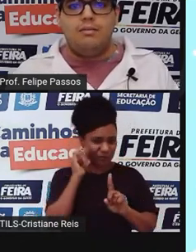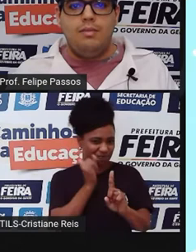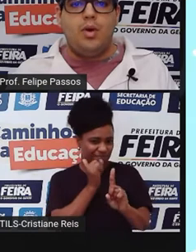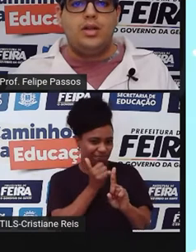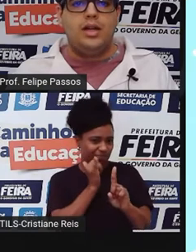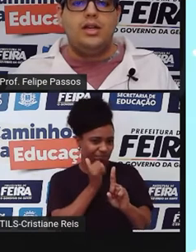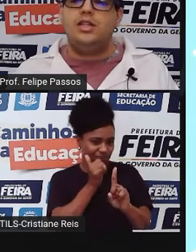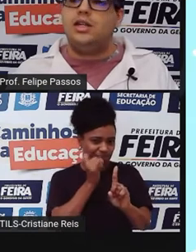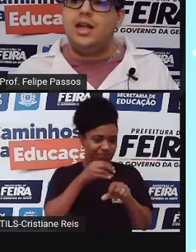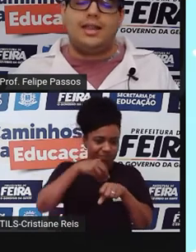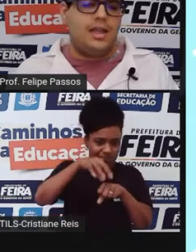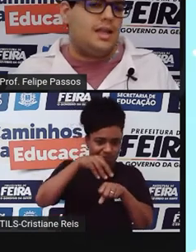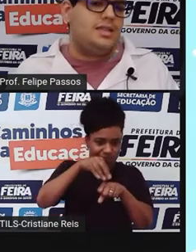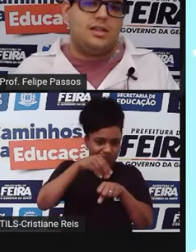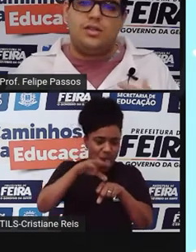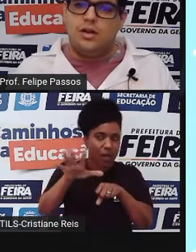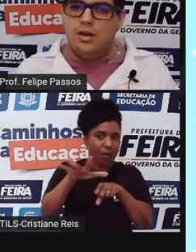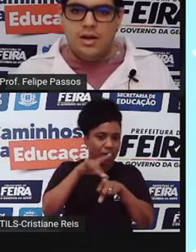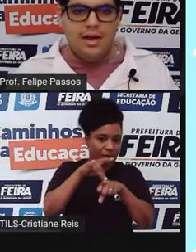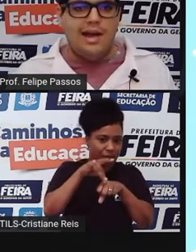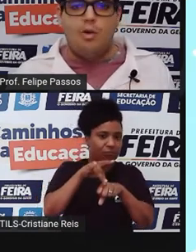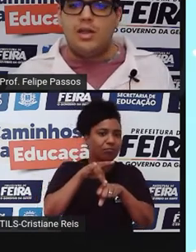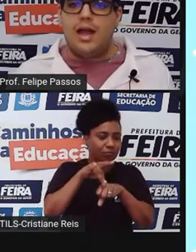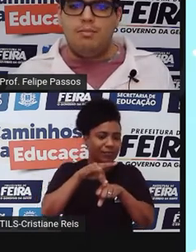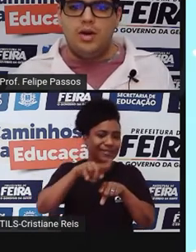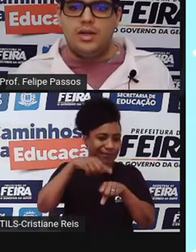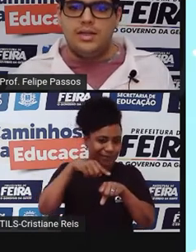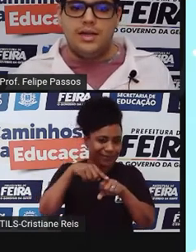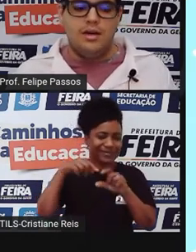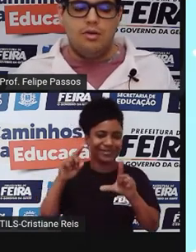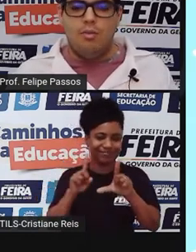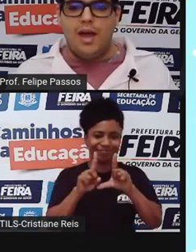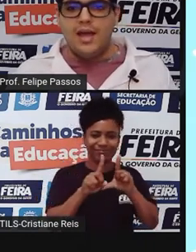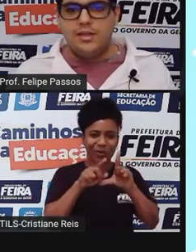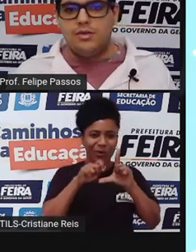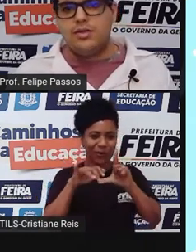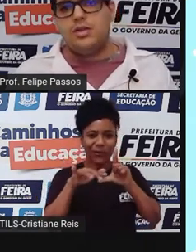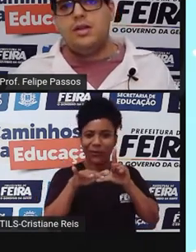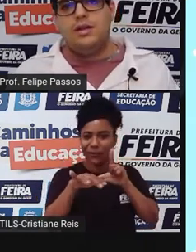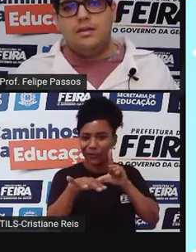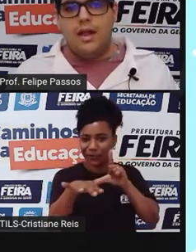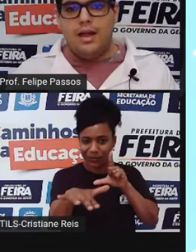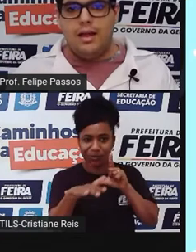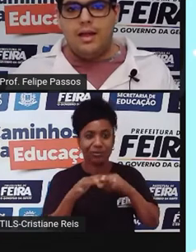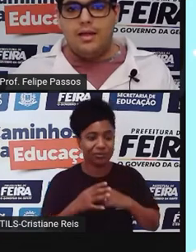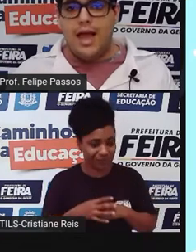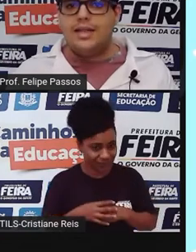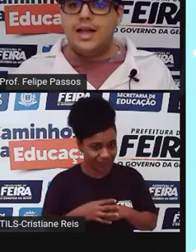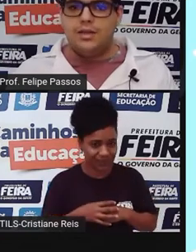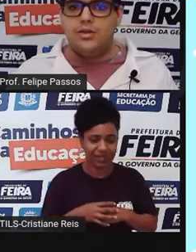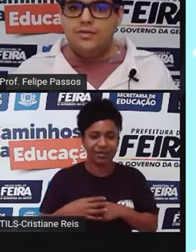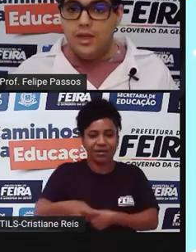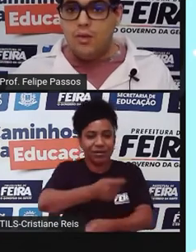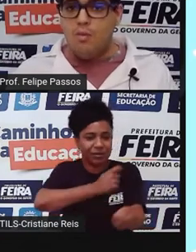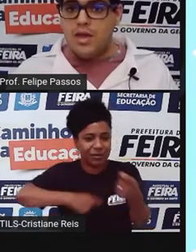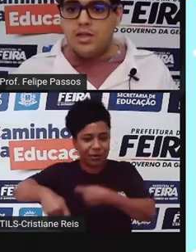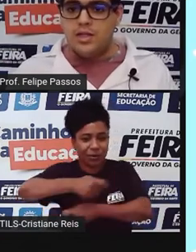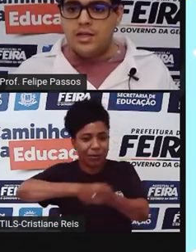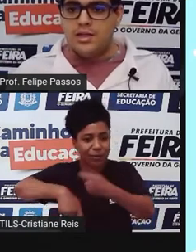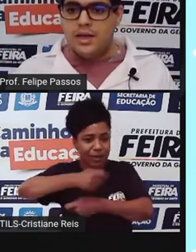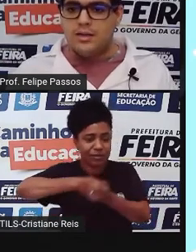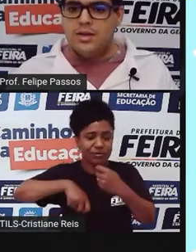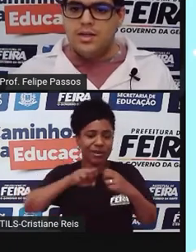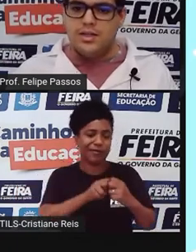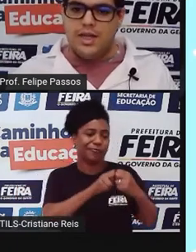é importante e a tendência é só aumentar a importância. Comércios, realizados